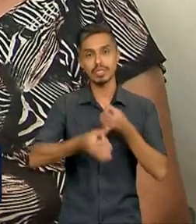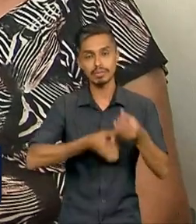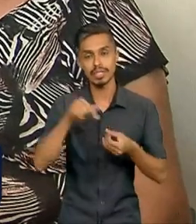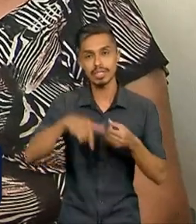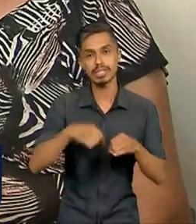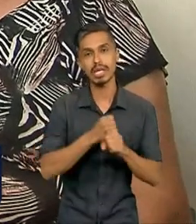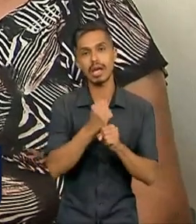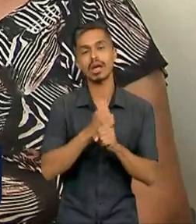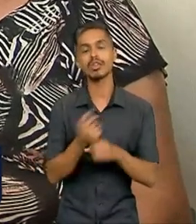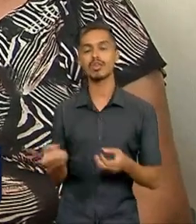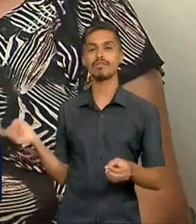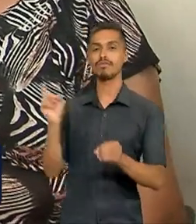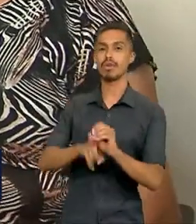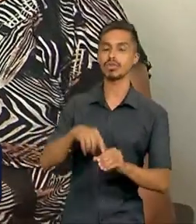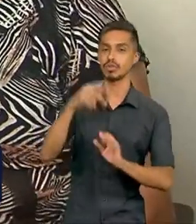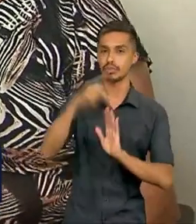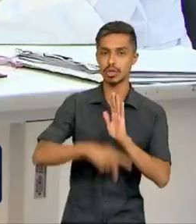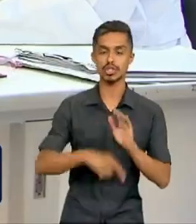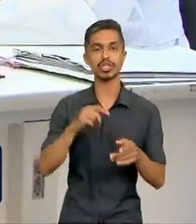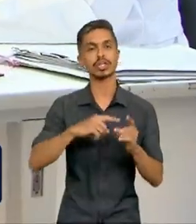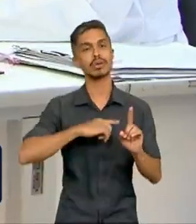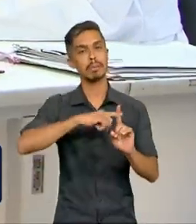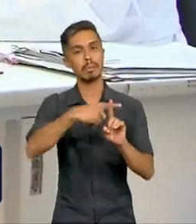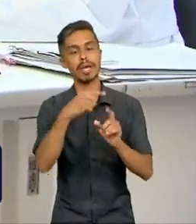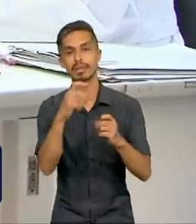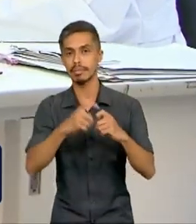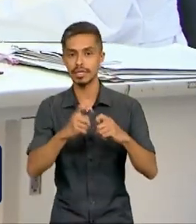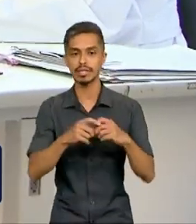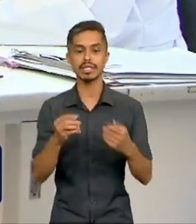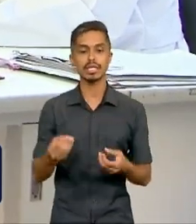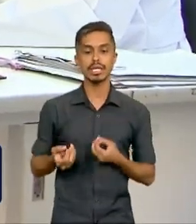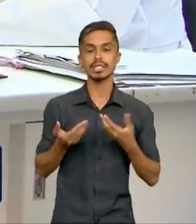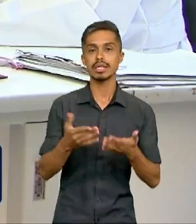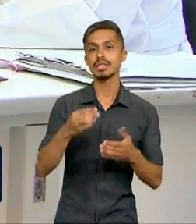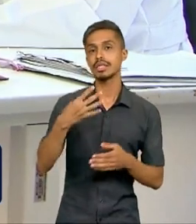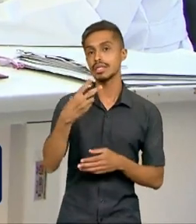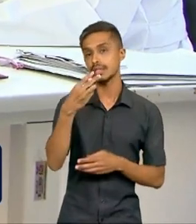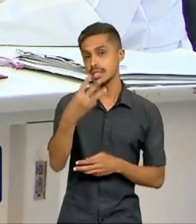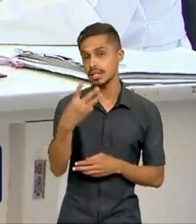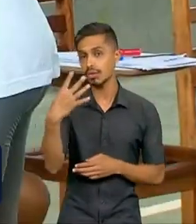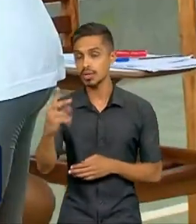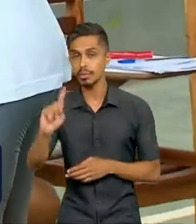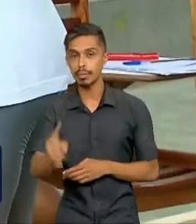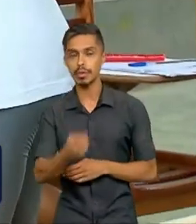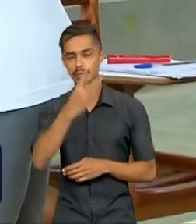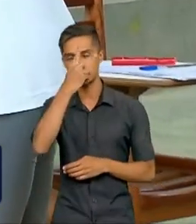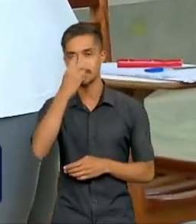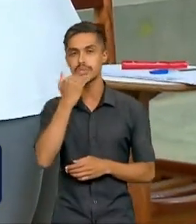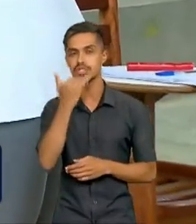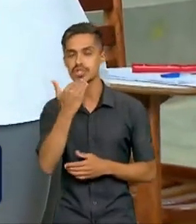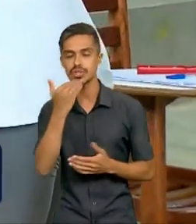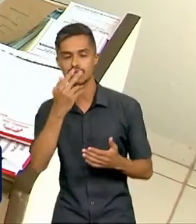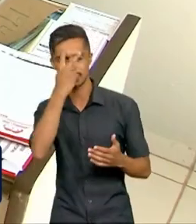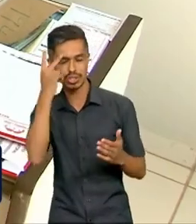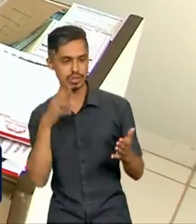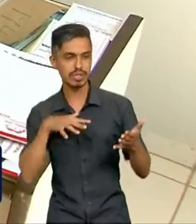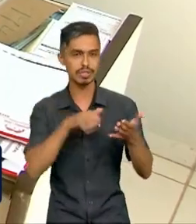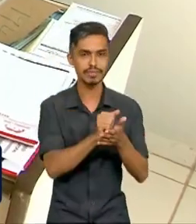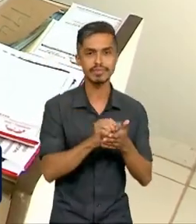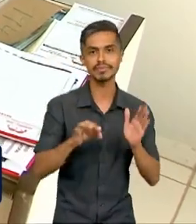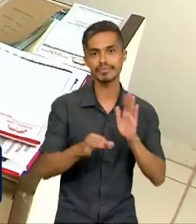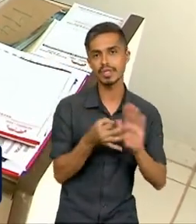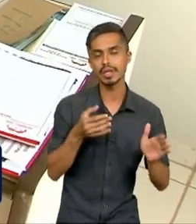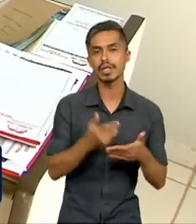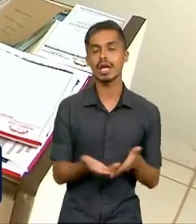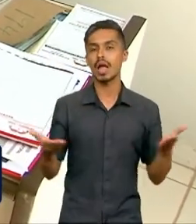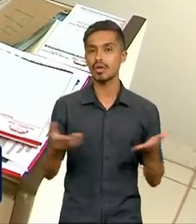a retomada, o programa Mais Médicos recebeu 34 mil pedidos de inscrições, o maior já registrado. Atualmente,